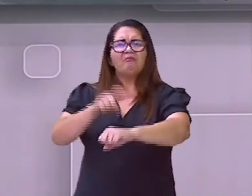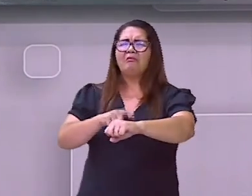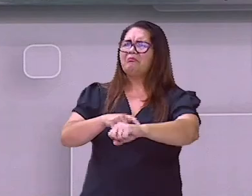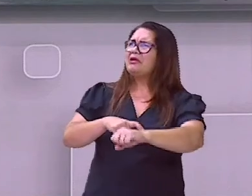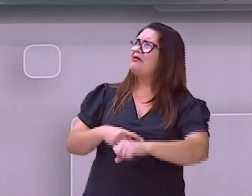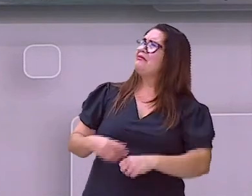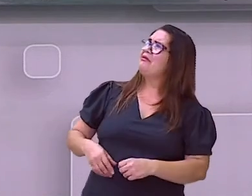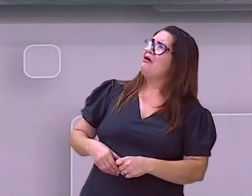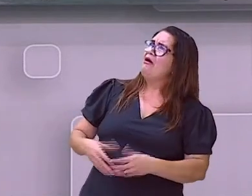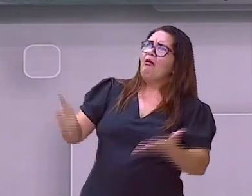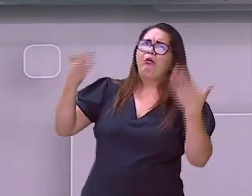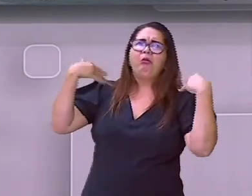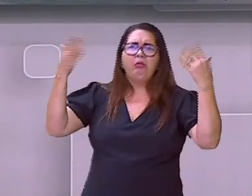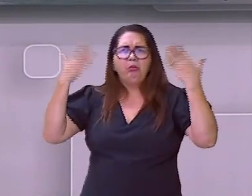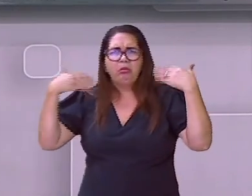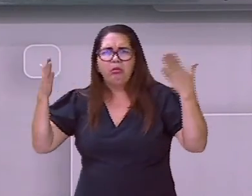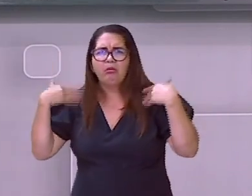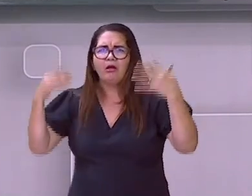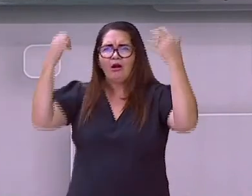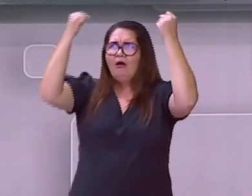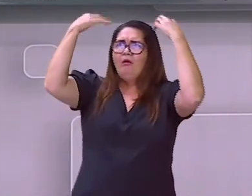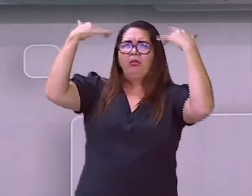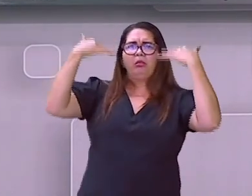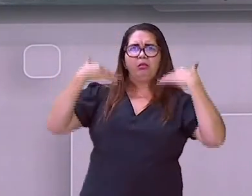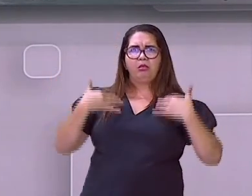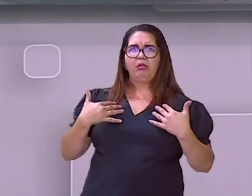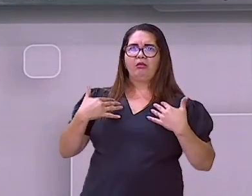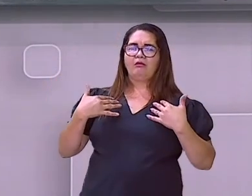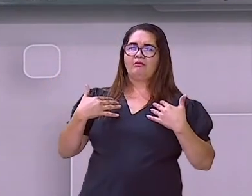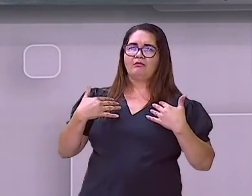Nós já acostumamos a dizer assim. Então, nós temos